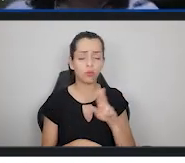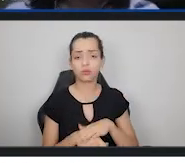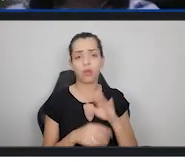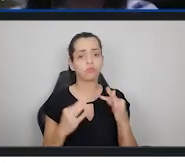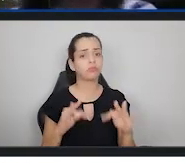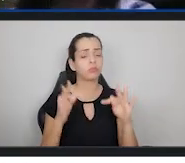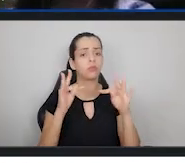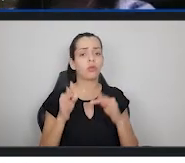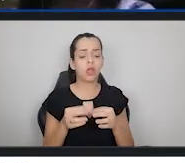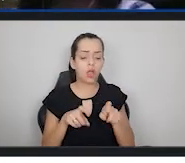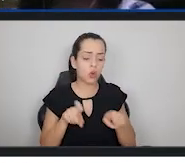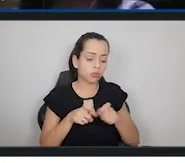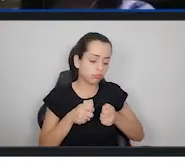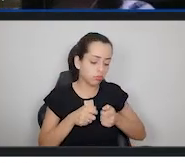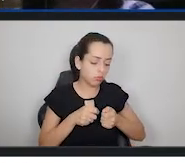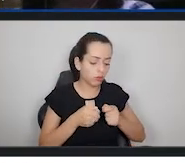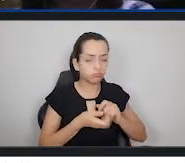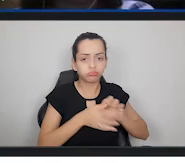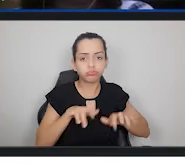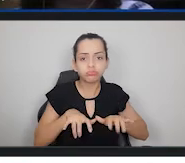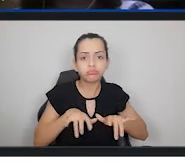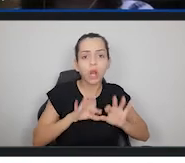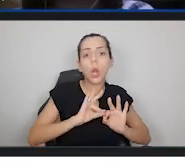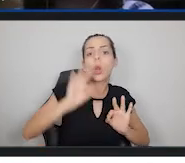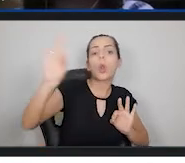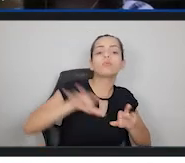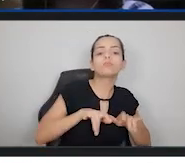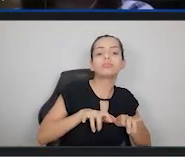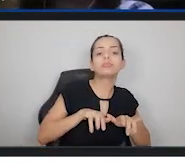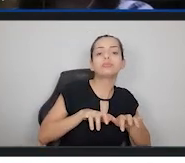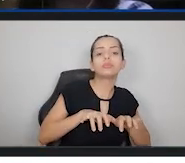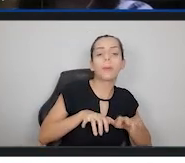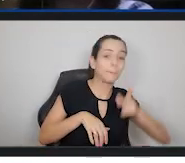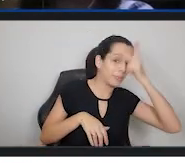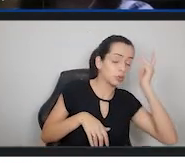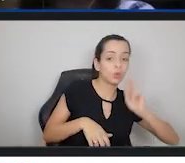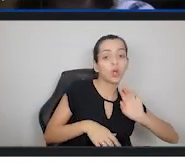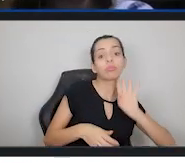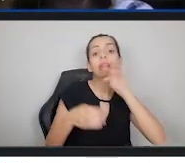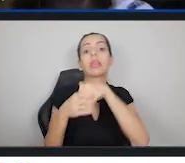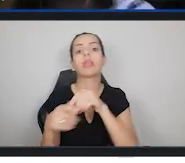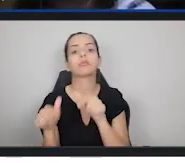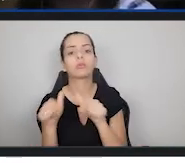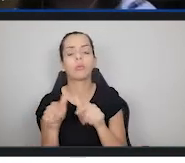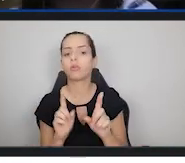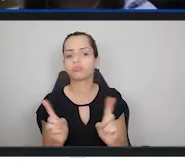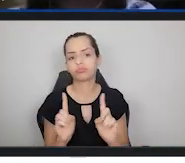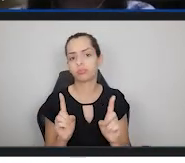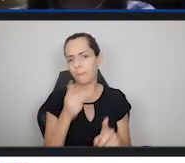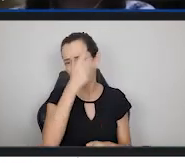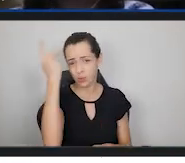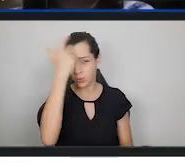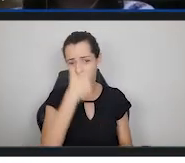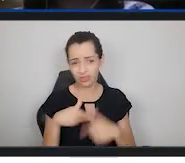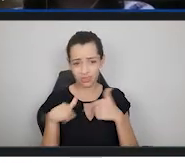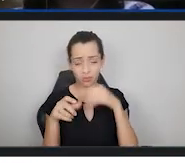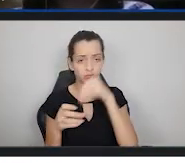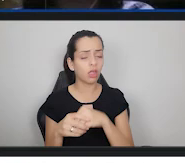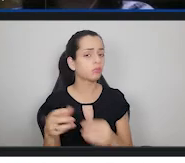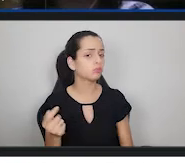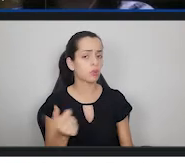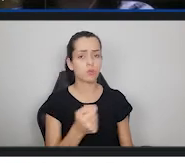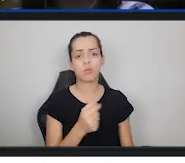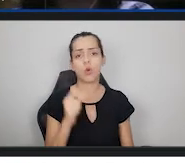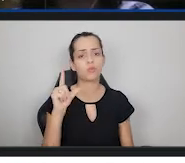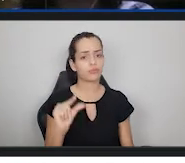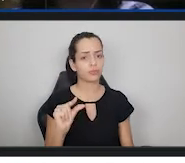instalação. Quanto à forma de operação, tem operador nessa subestação? É semi-automatizado? É automatizada? Hoje usa-se muito